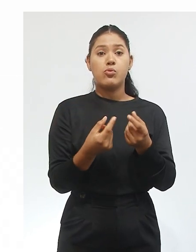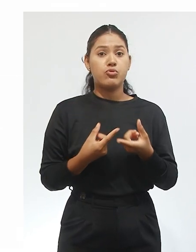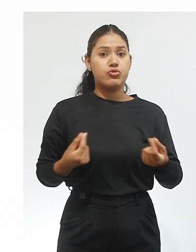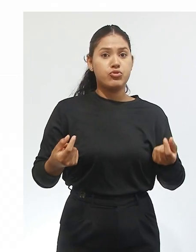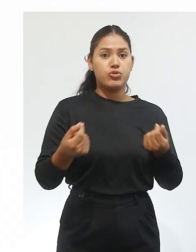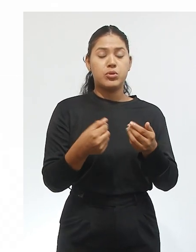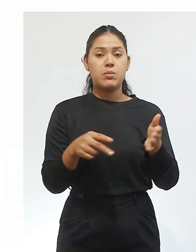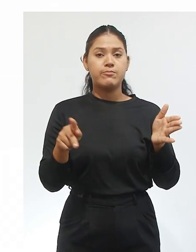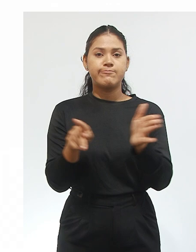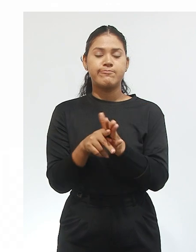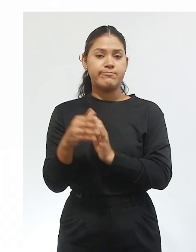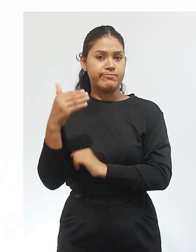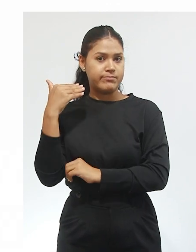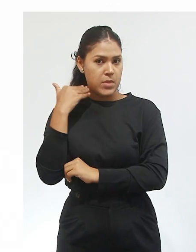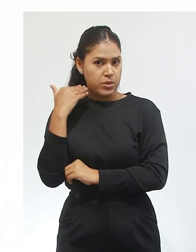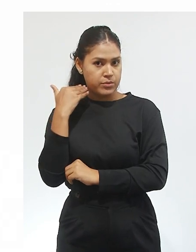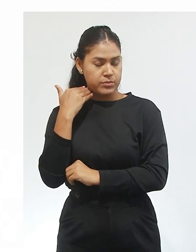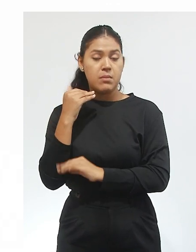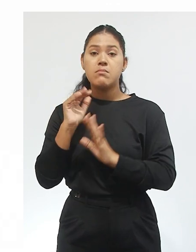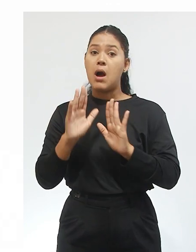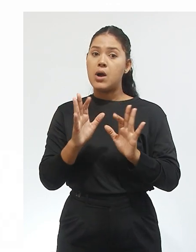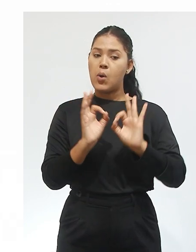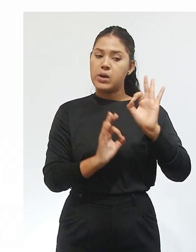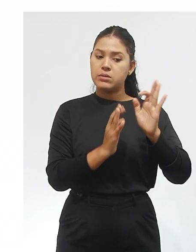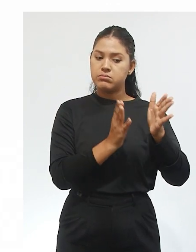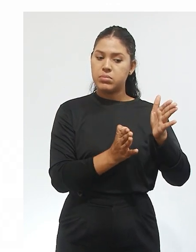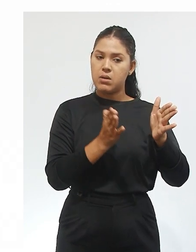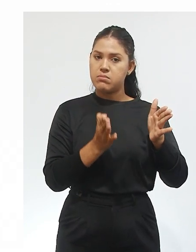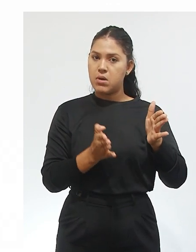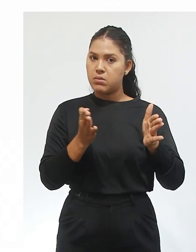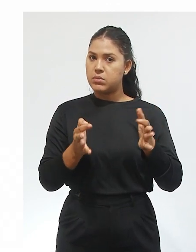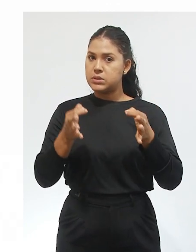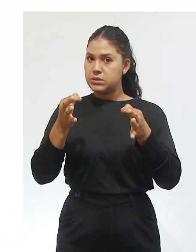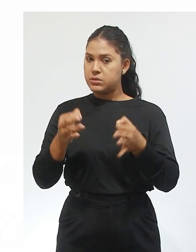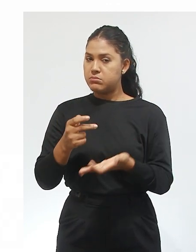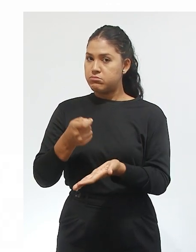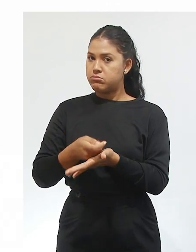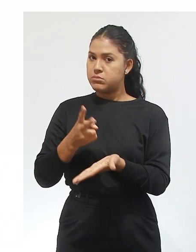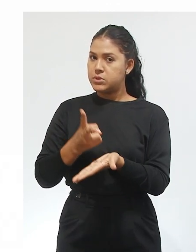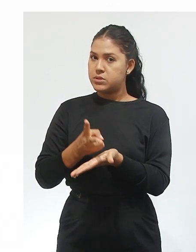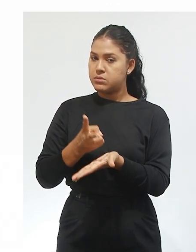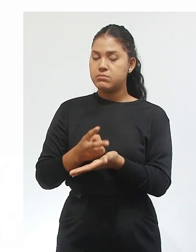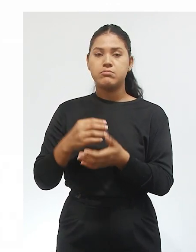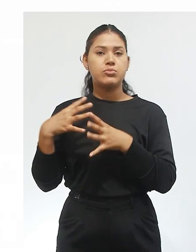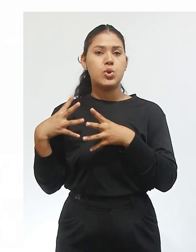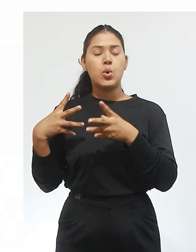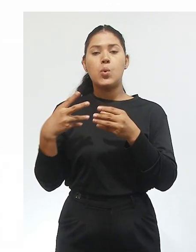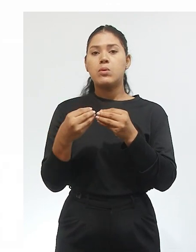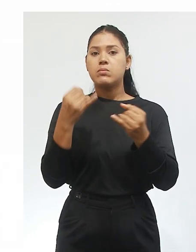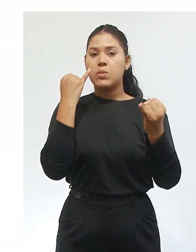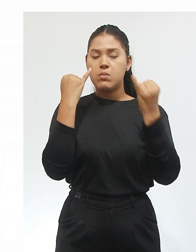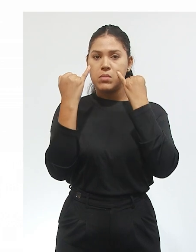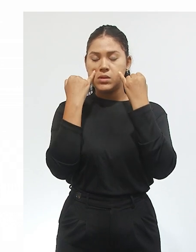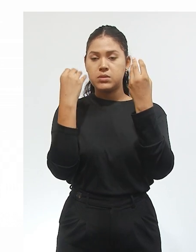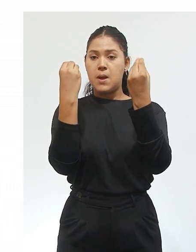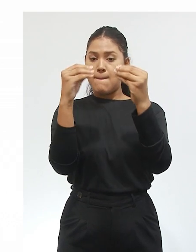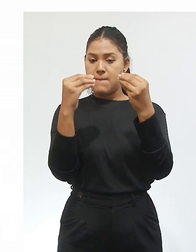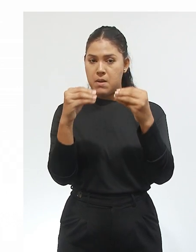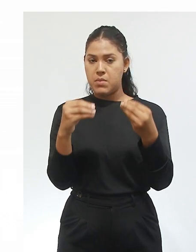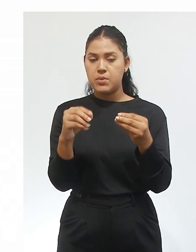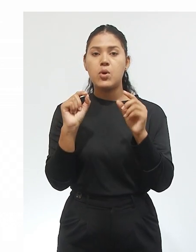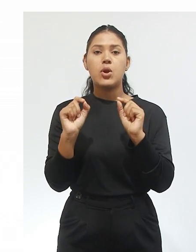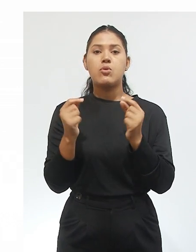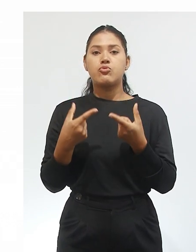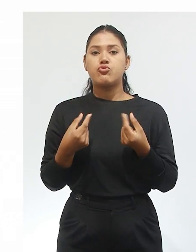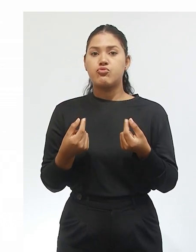mas de forma o quê? Separada. Não esqueçam disso. O que vai lançar todas as contas de forma conjunta